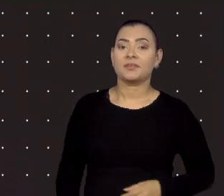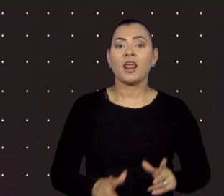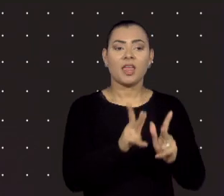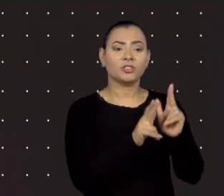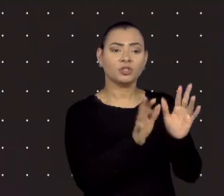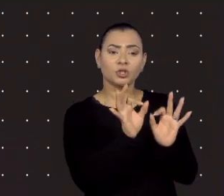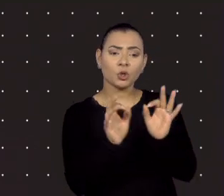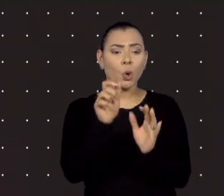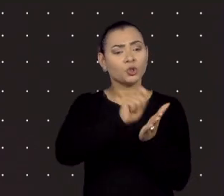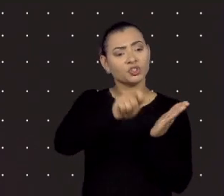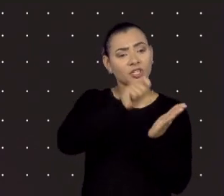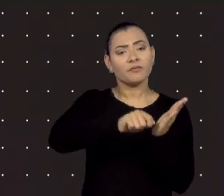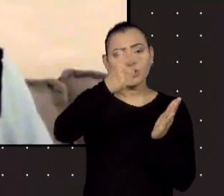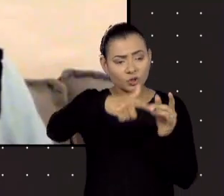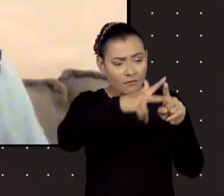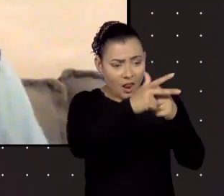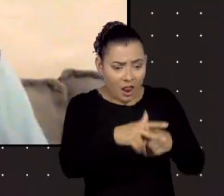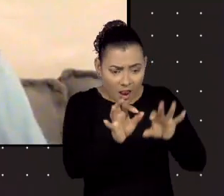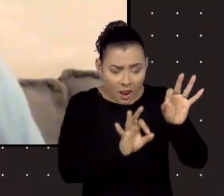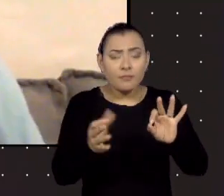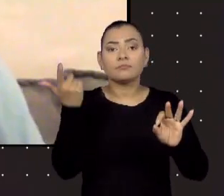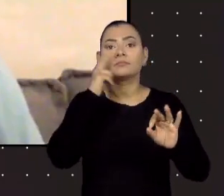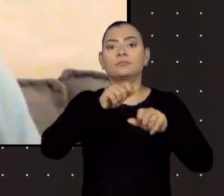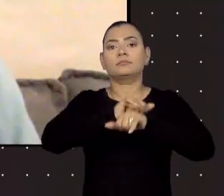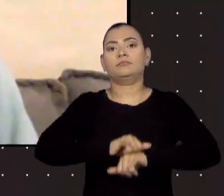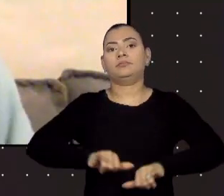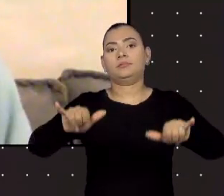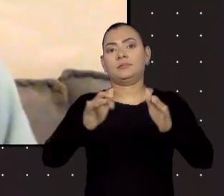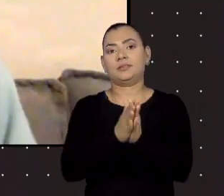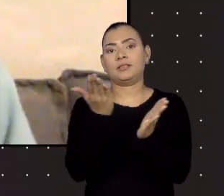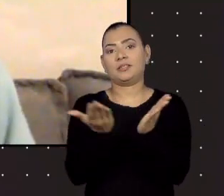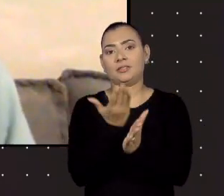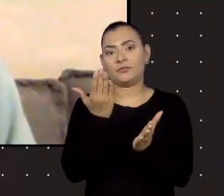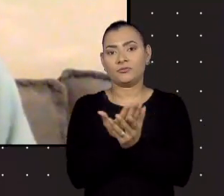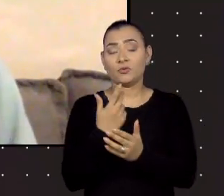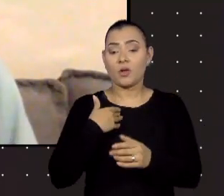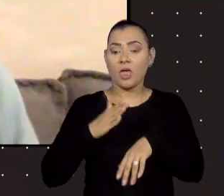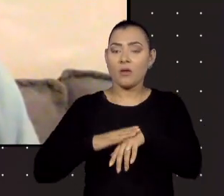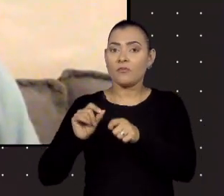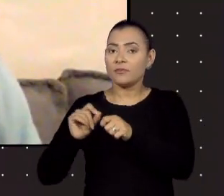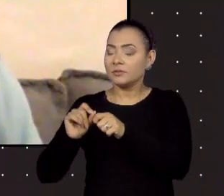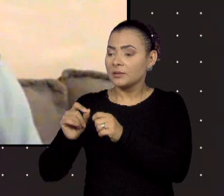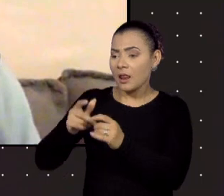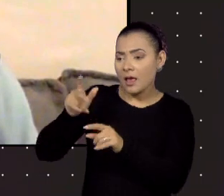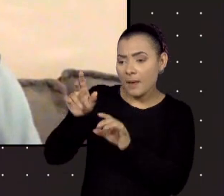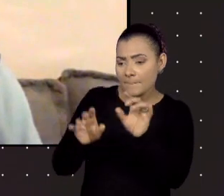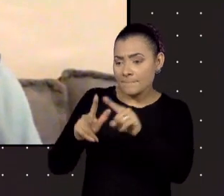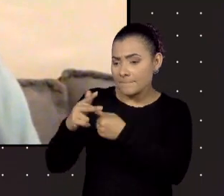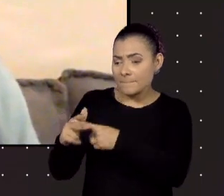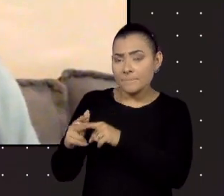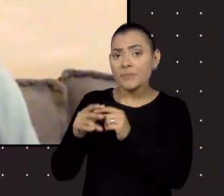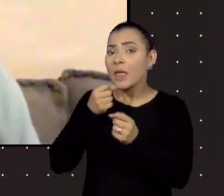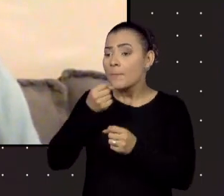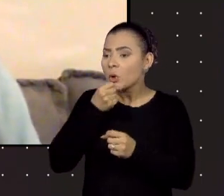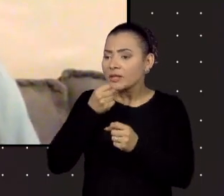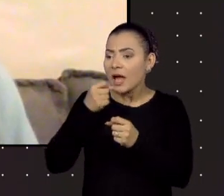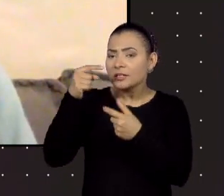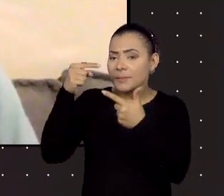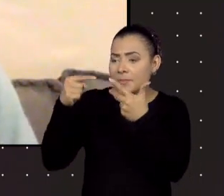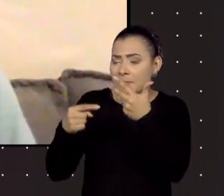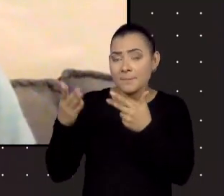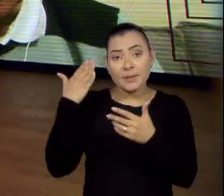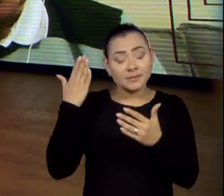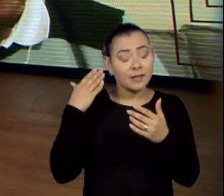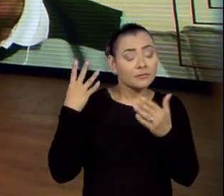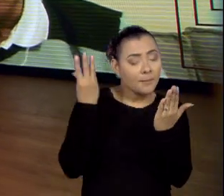editado, escrito e reescrito, etc. Eu fui fazendo pequenas matérias a partir daquelas reportagens, daquelas entrevistas,